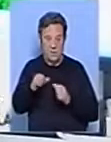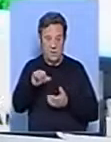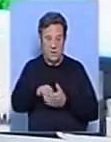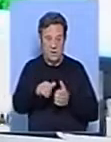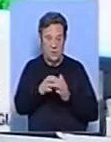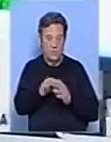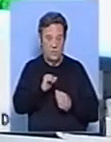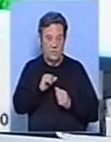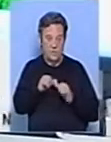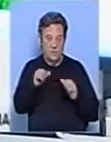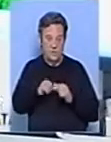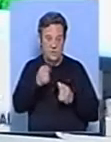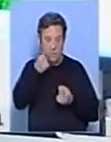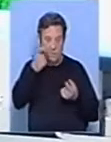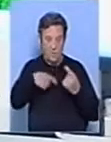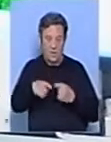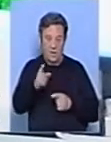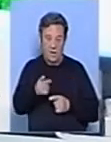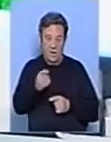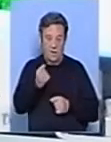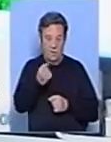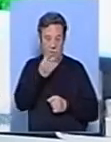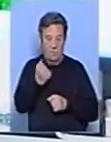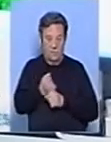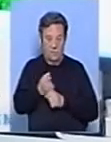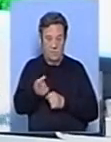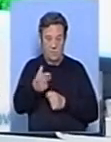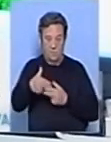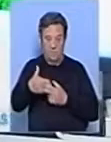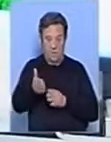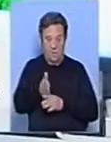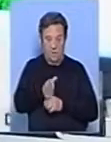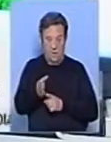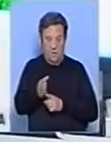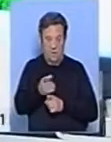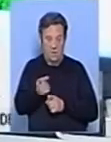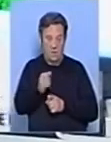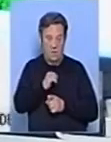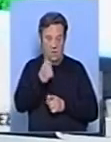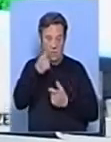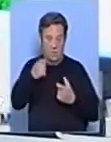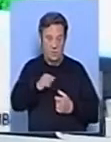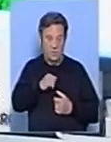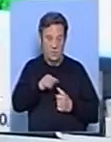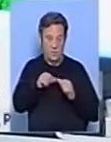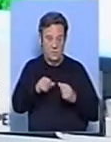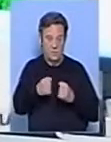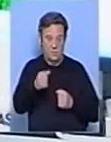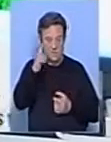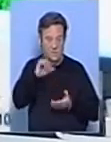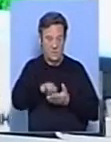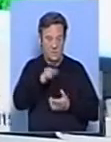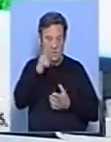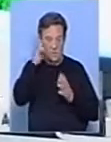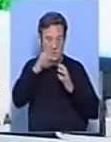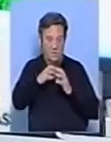sistema periférico. Portanto, é graças ao bom funcionamento dessa fronteira que o nosso organismo e que o nosso sistema nervoso central, nomeadamente